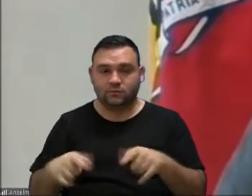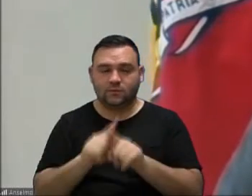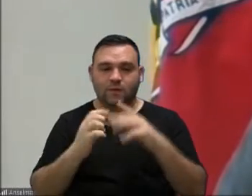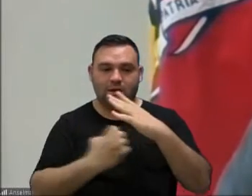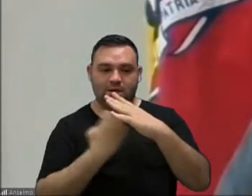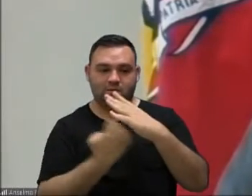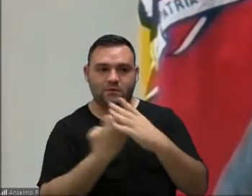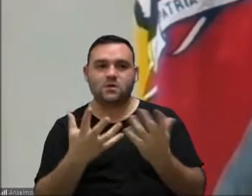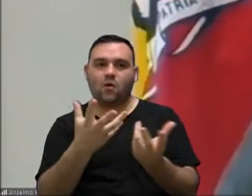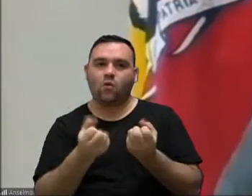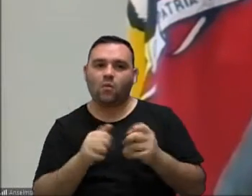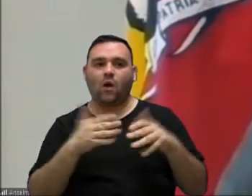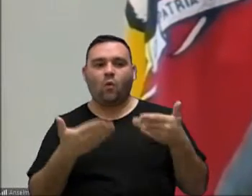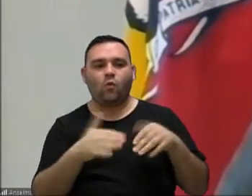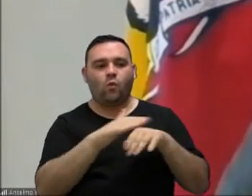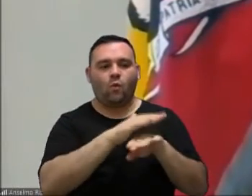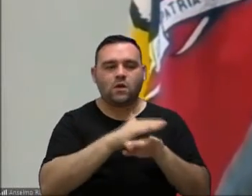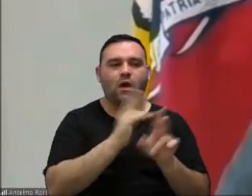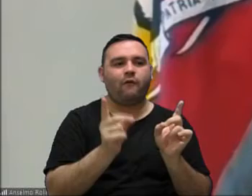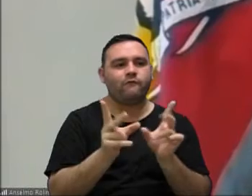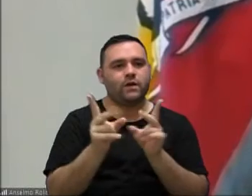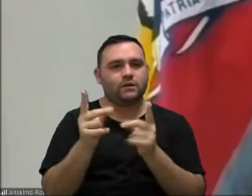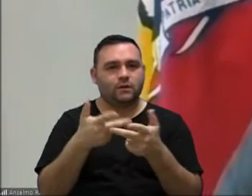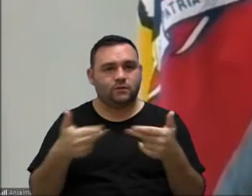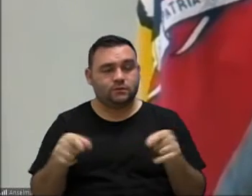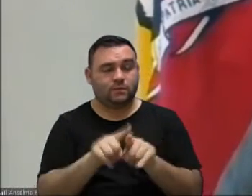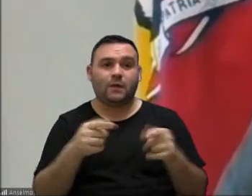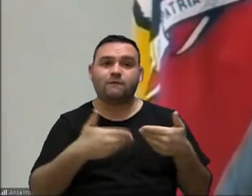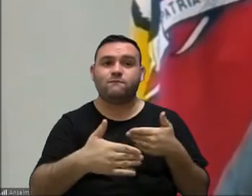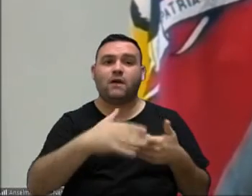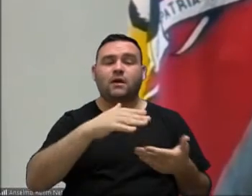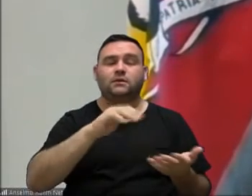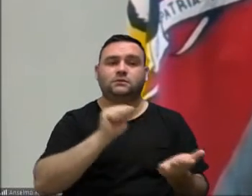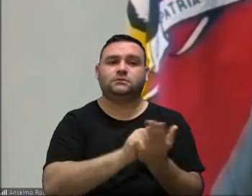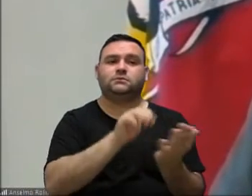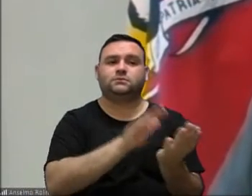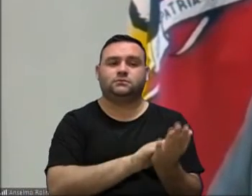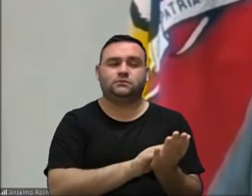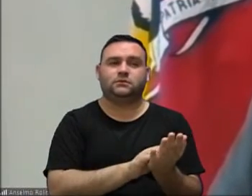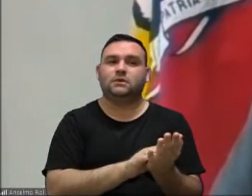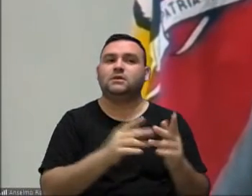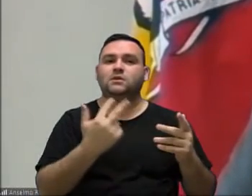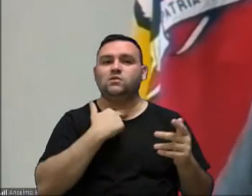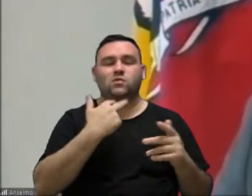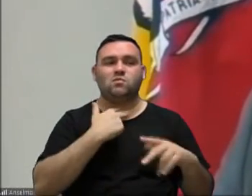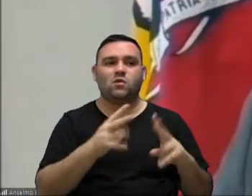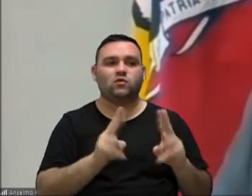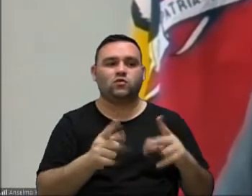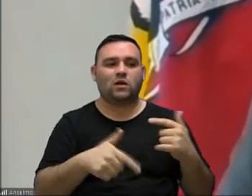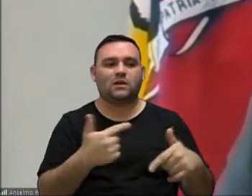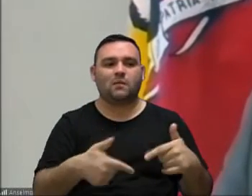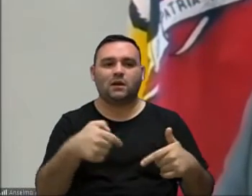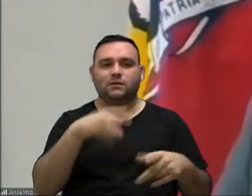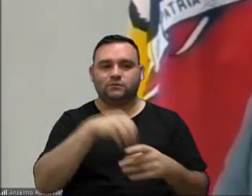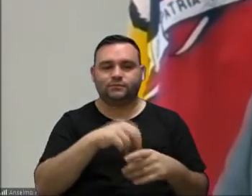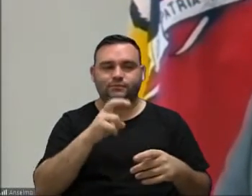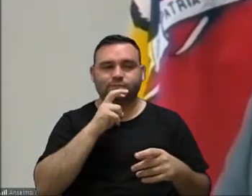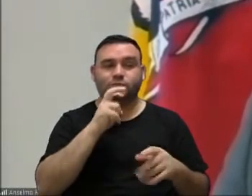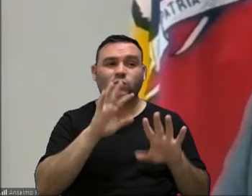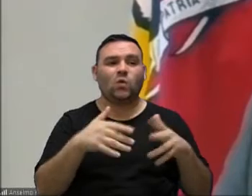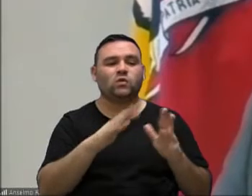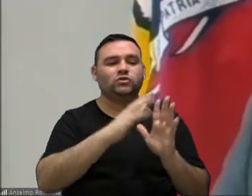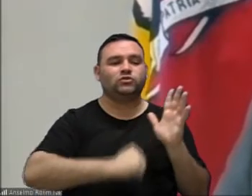empresa que adquirir estocar comercializar ela seria multada e não poderia funcionar ou seria até mesmo